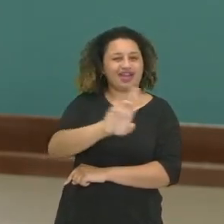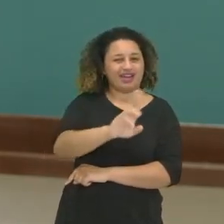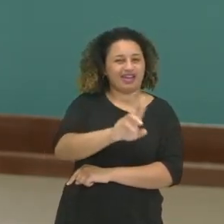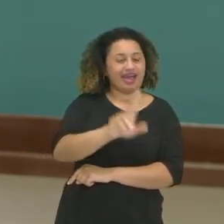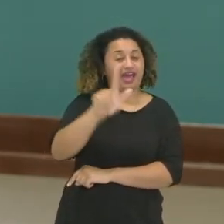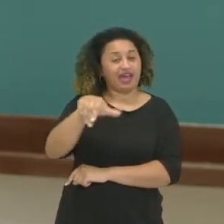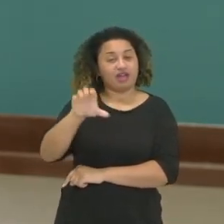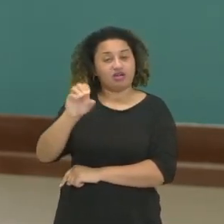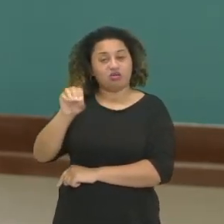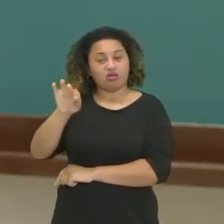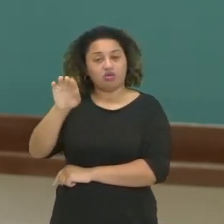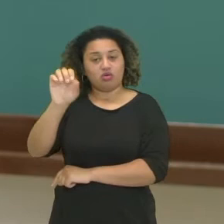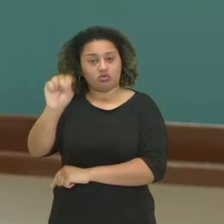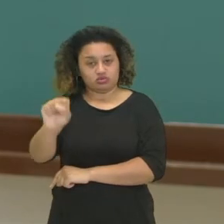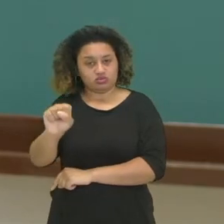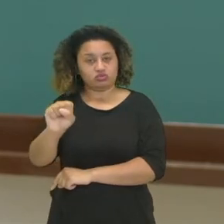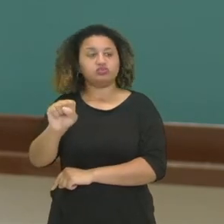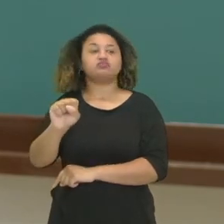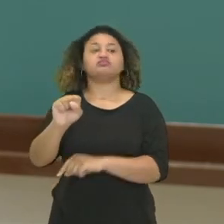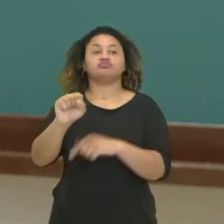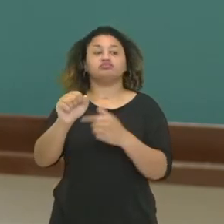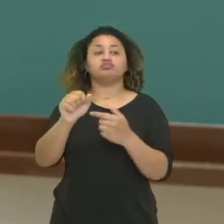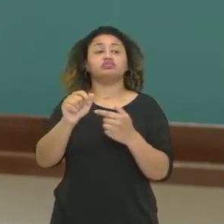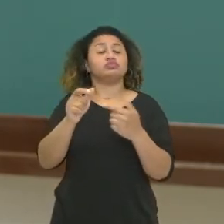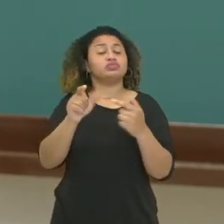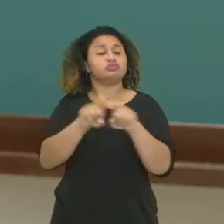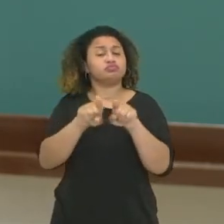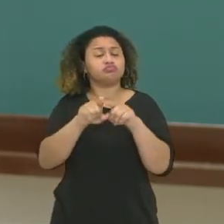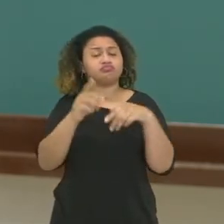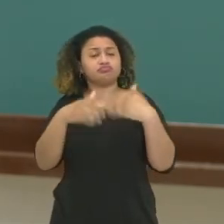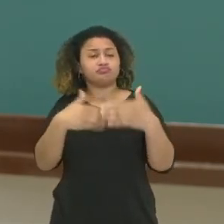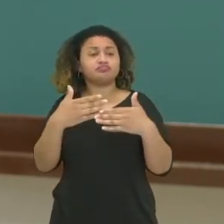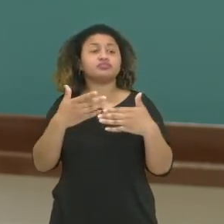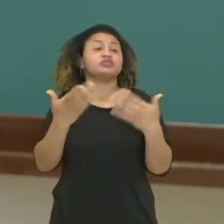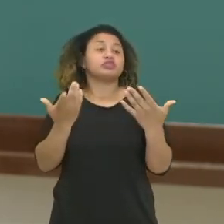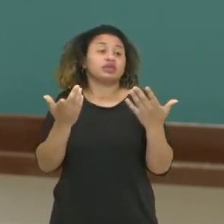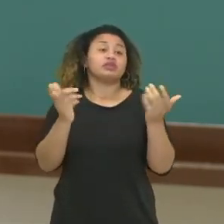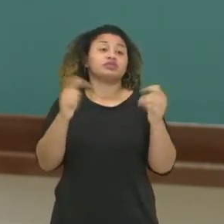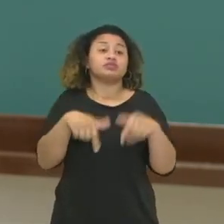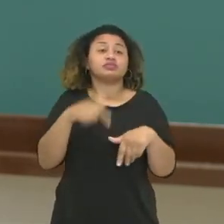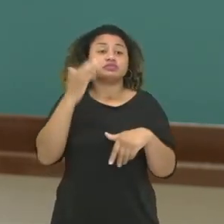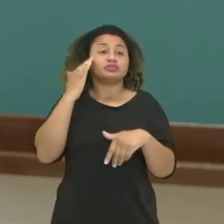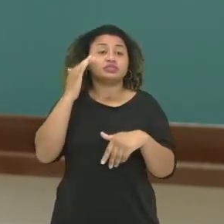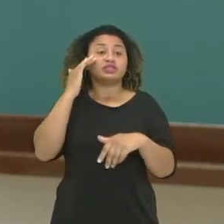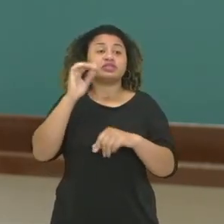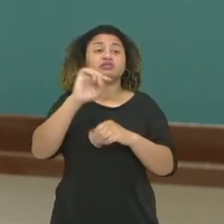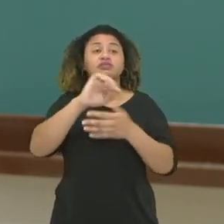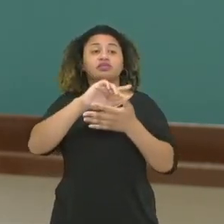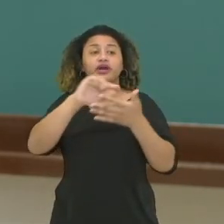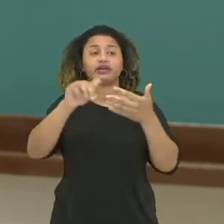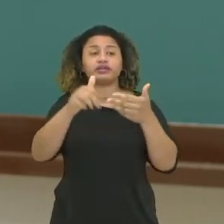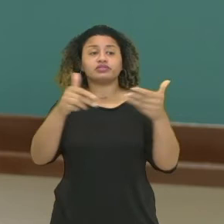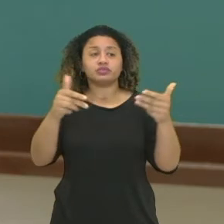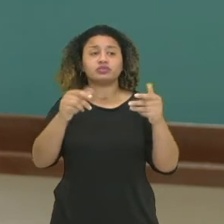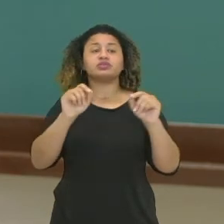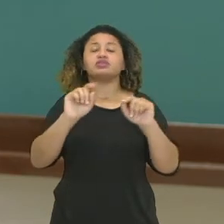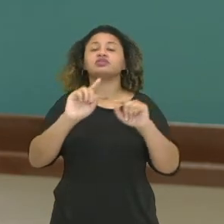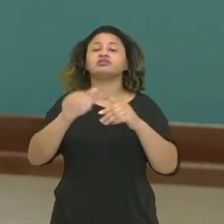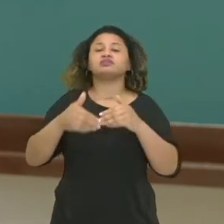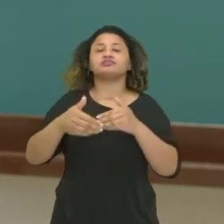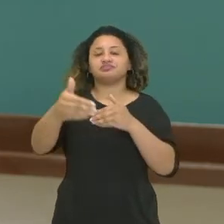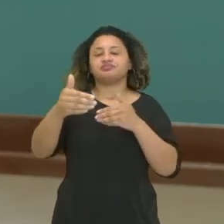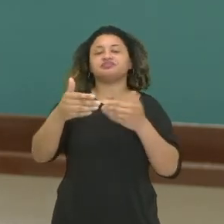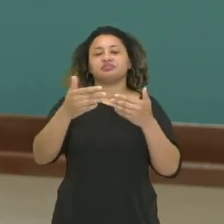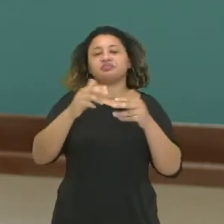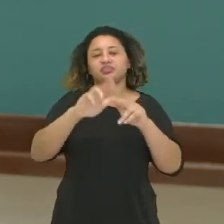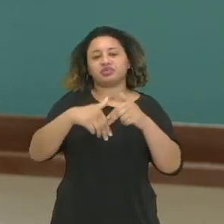contos. Então, aqui, e quem o acompanhou? Então, podemos inferir tudo isso a partir